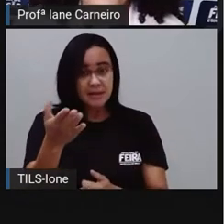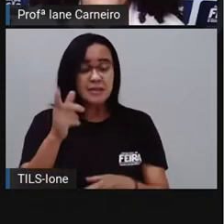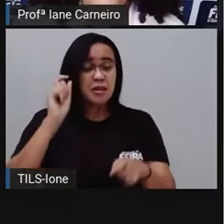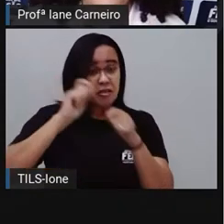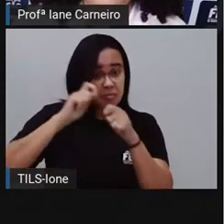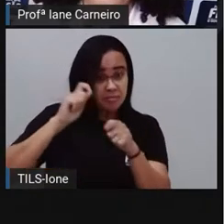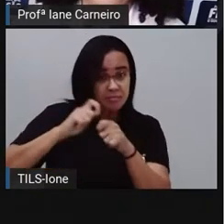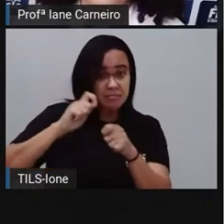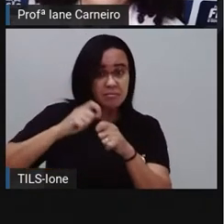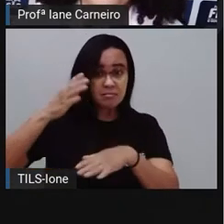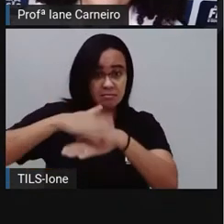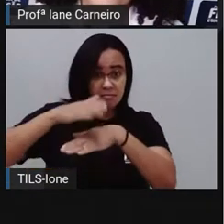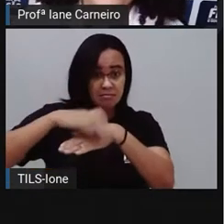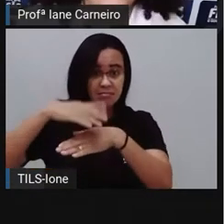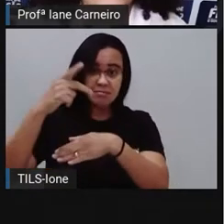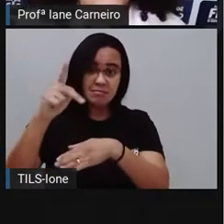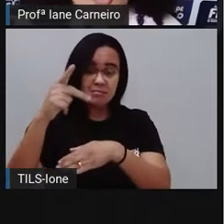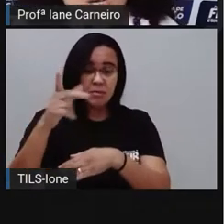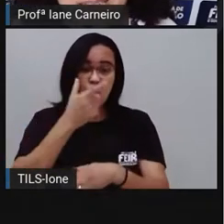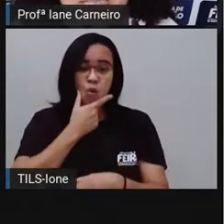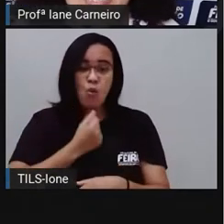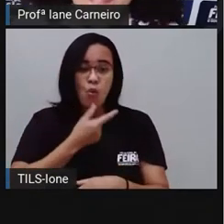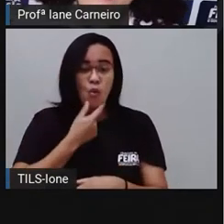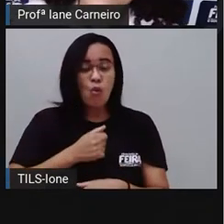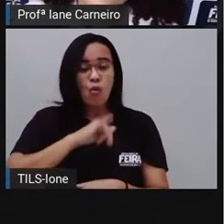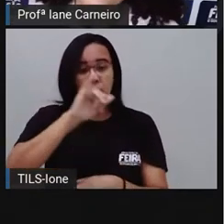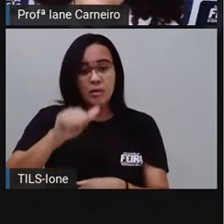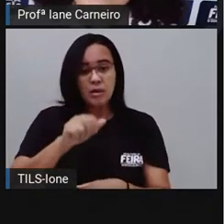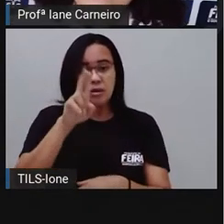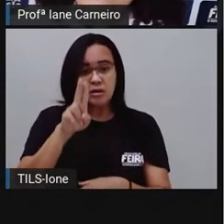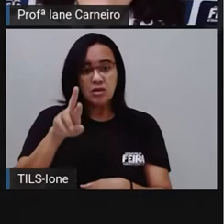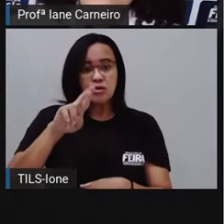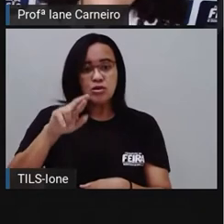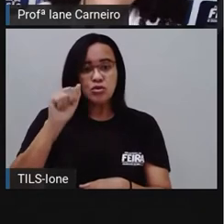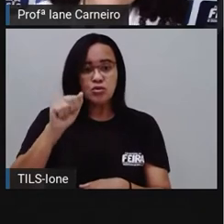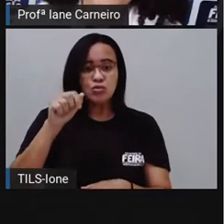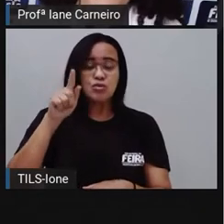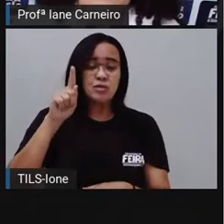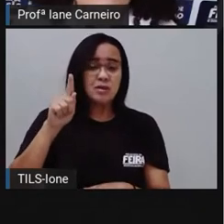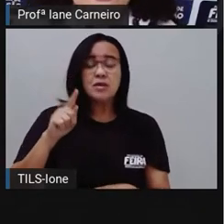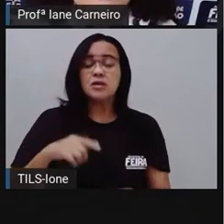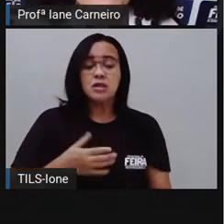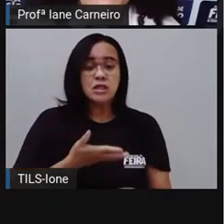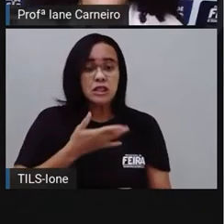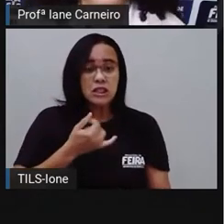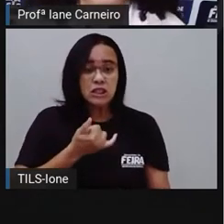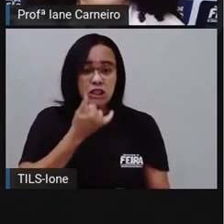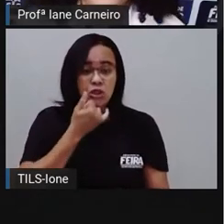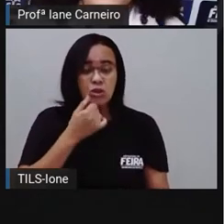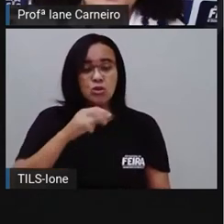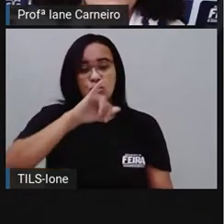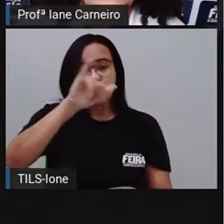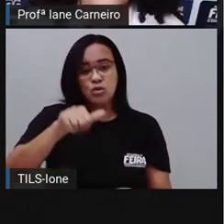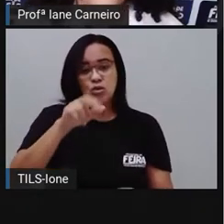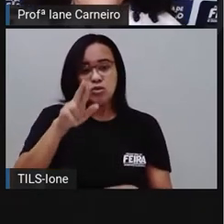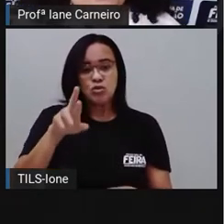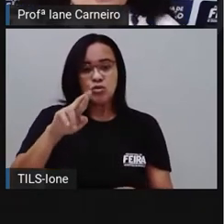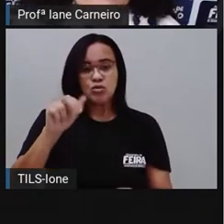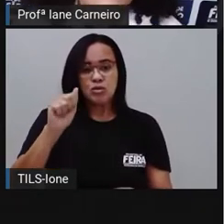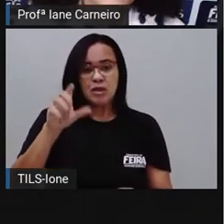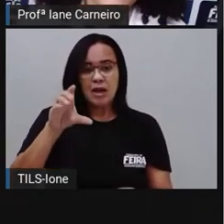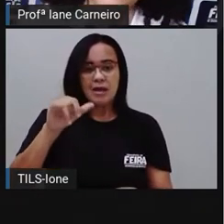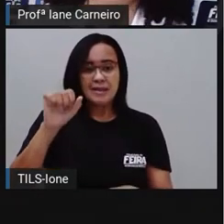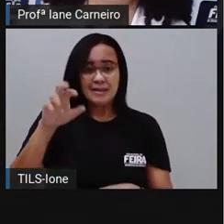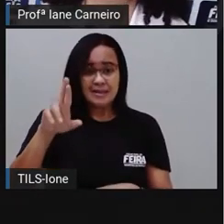feita pelo Juraci Dória, né? Que é esse senhor aqui, ó, um artista plástico, né? Pintor,